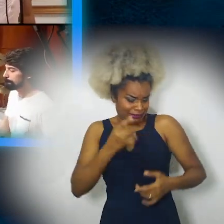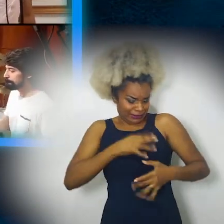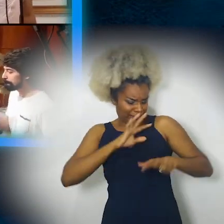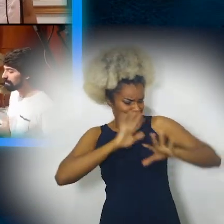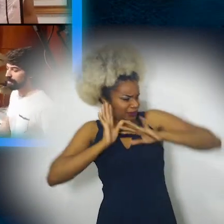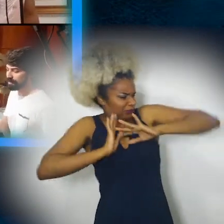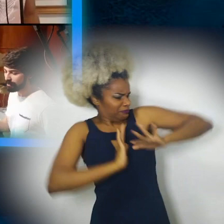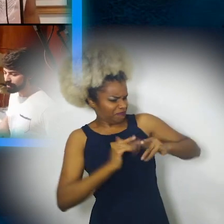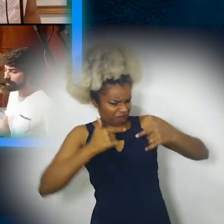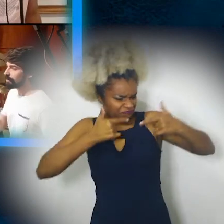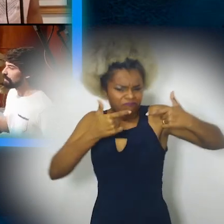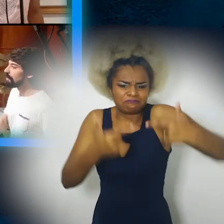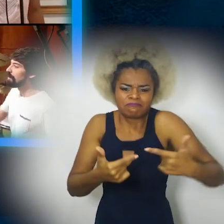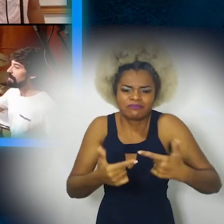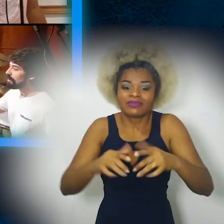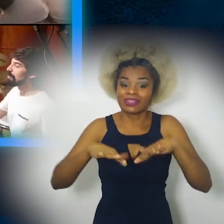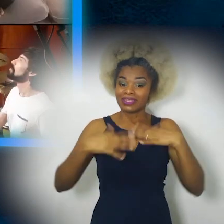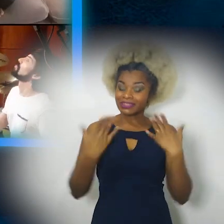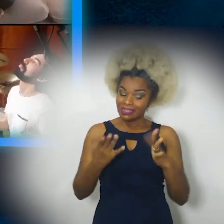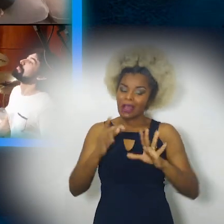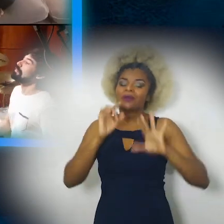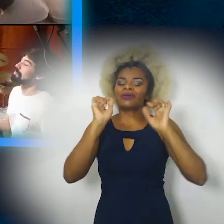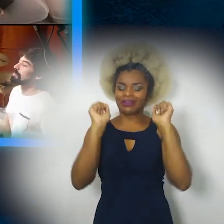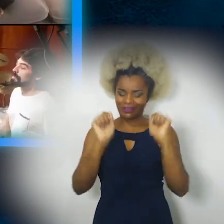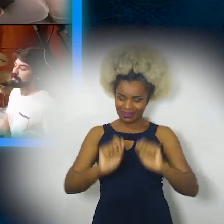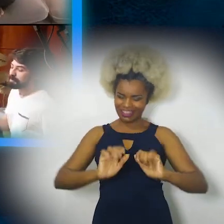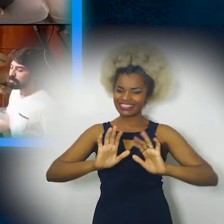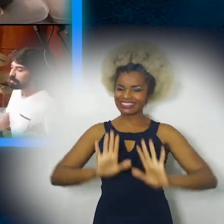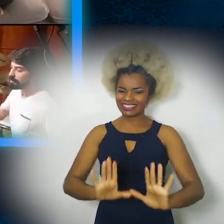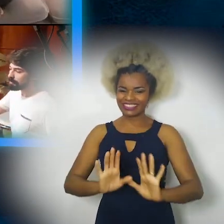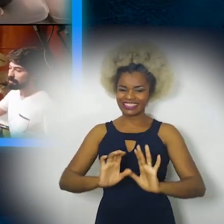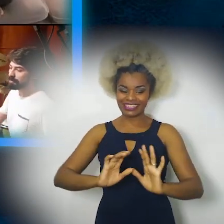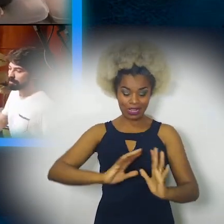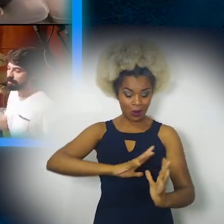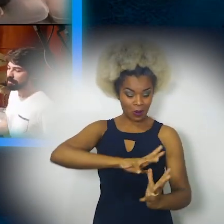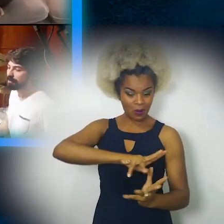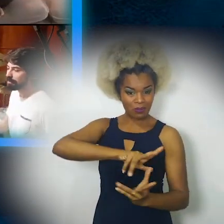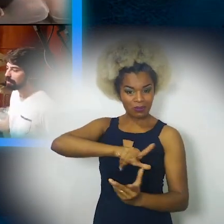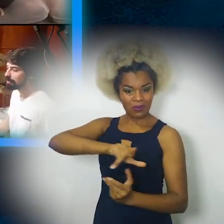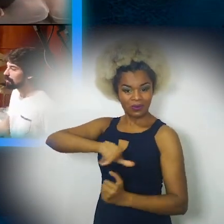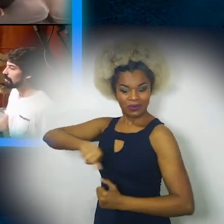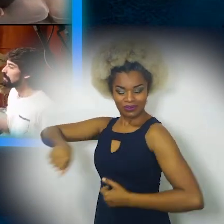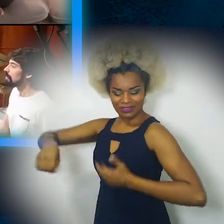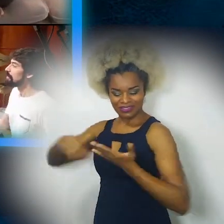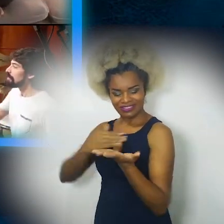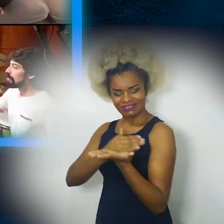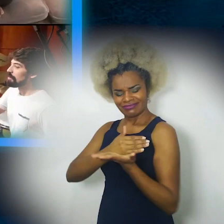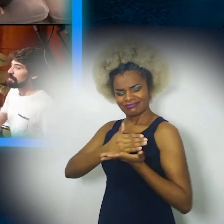nossos medos. Pois só assim vai nascer no mundo